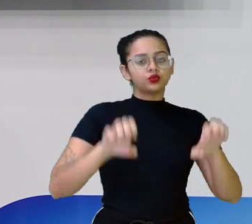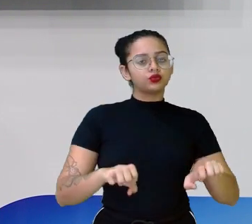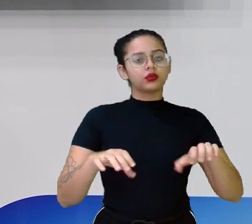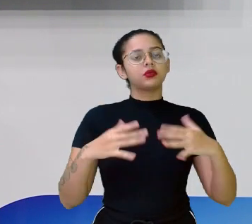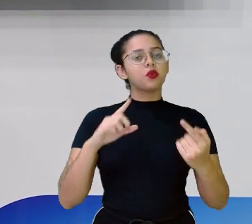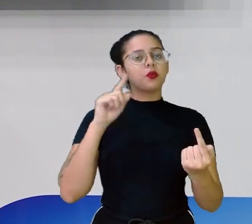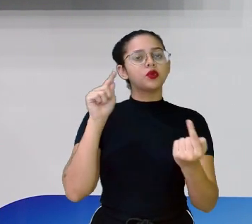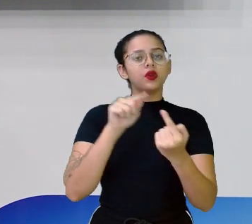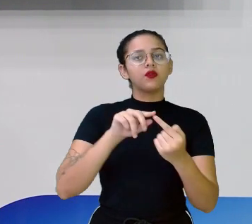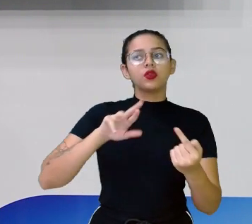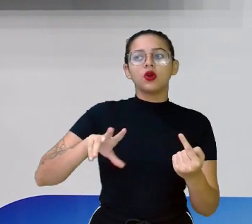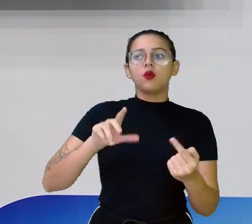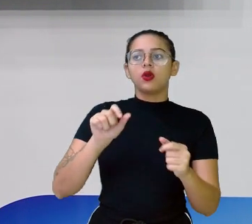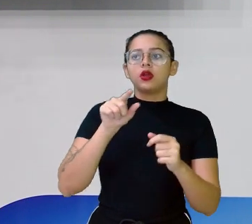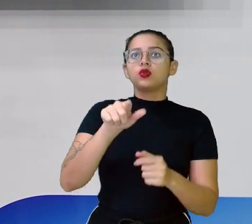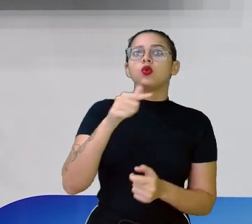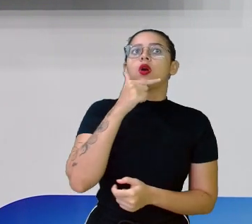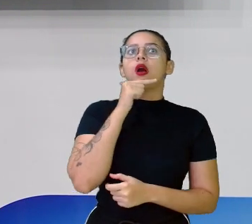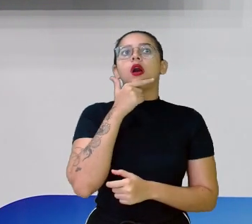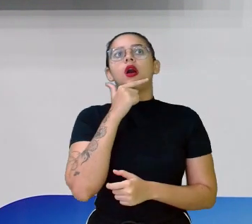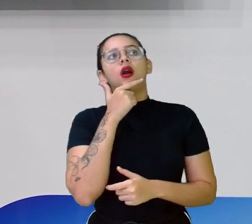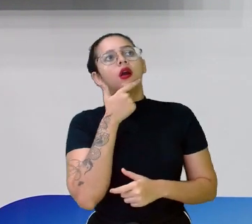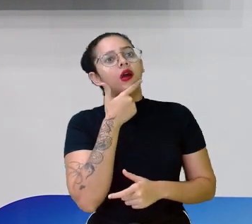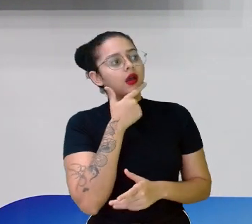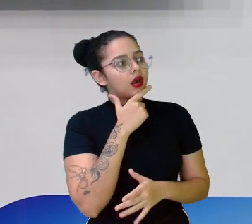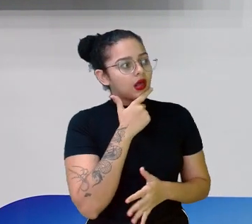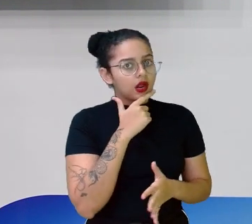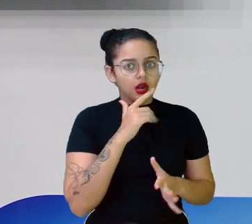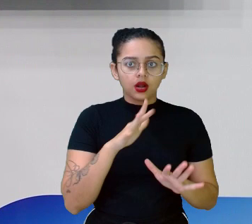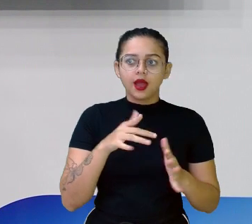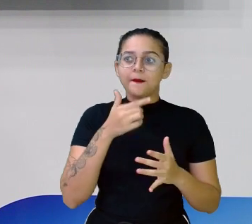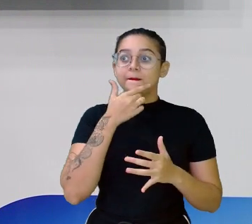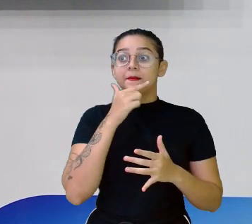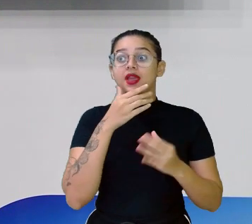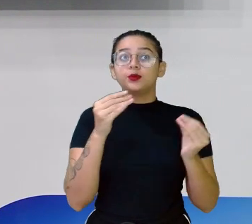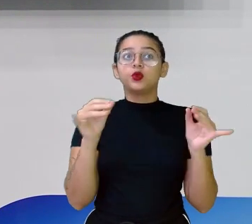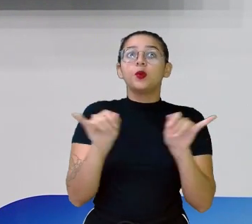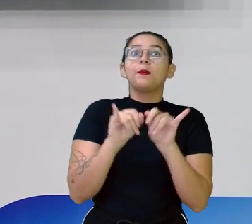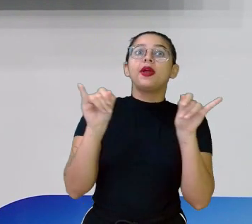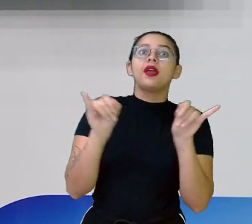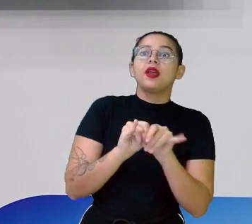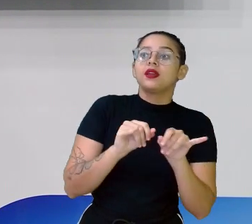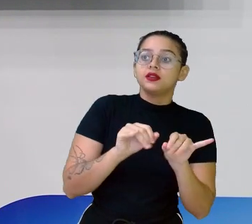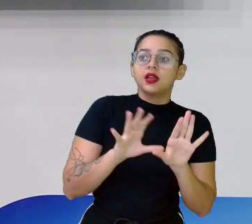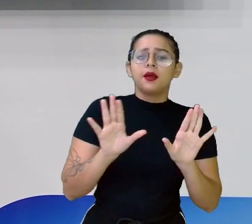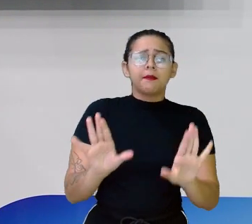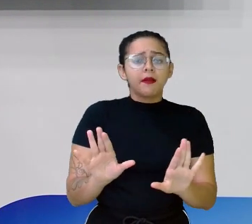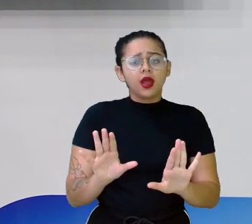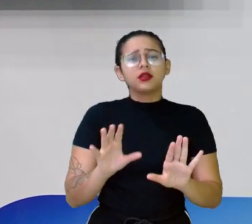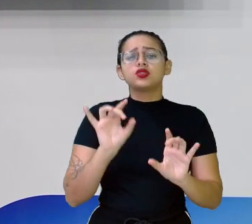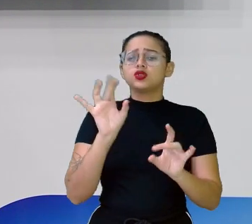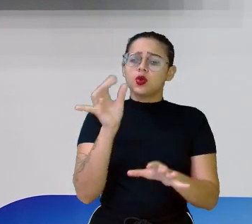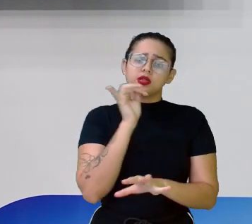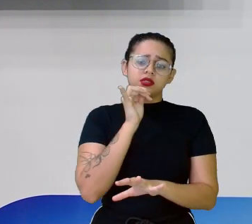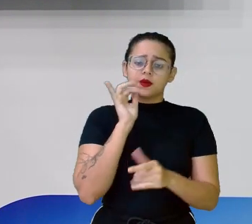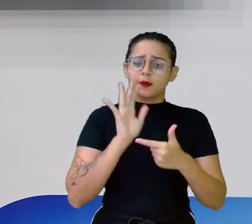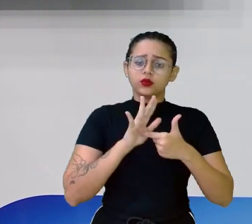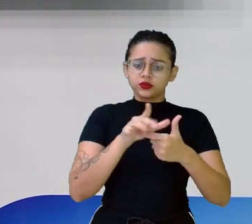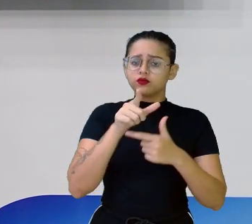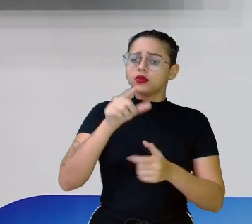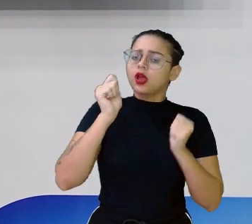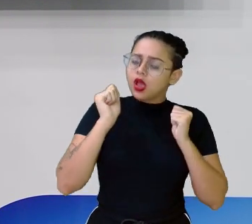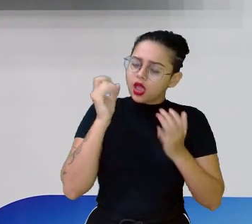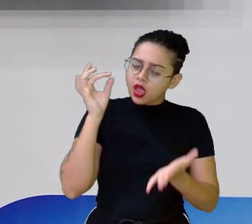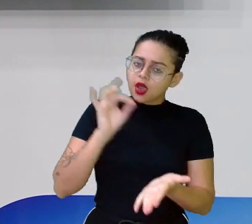Então, o objetivo não é tanto fazer você estar rindo. Nossa, professora, as piadas foram tão bobinhas que a senhora trouxe, mas foram apenas exemplos para você realmente